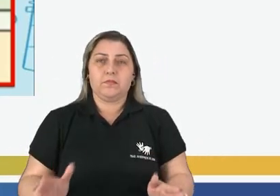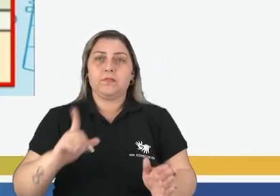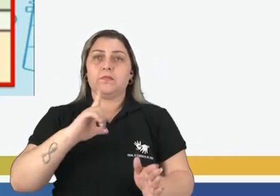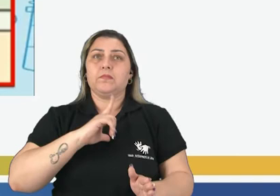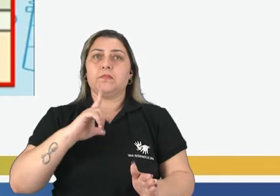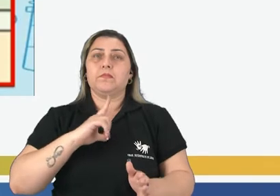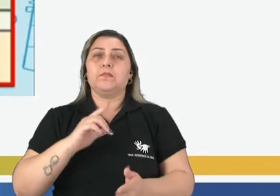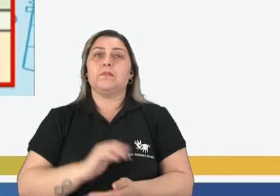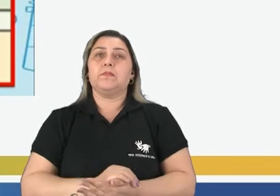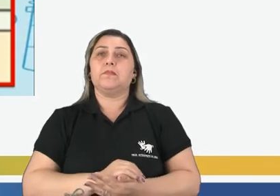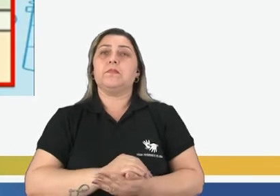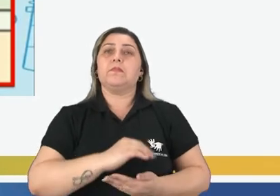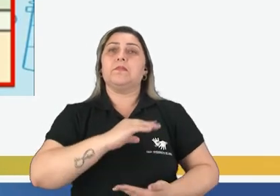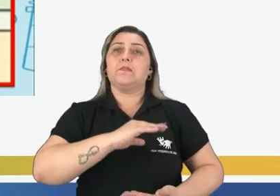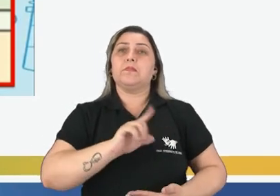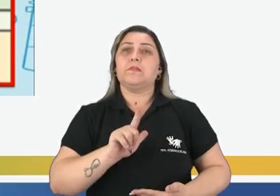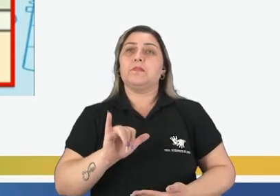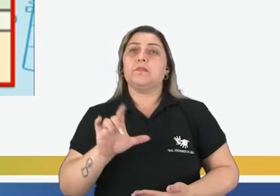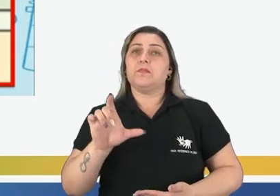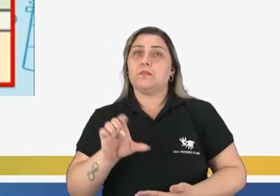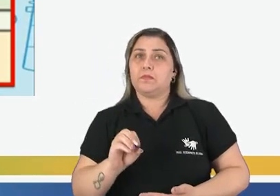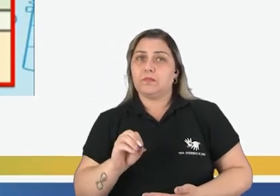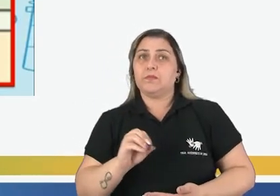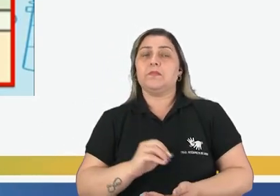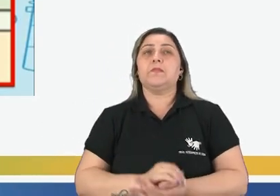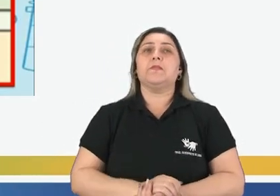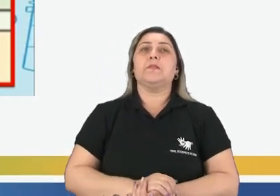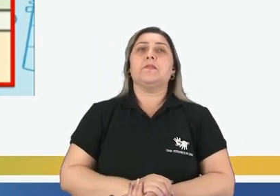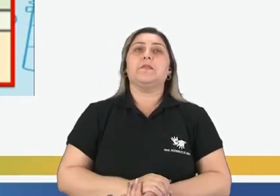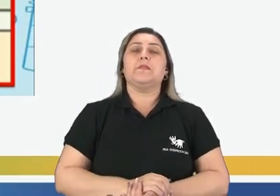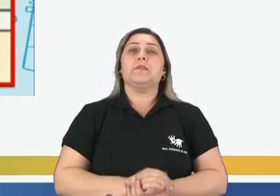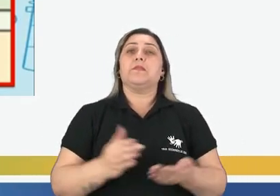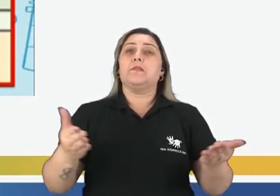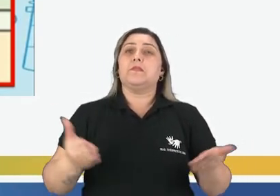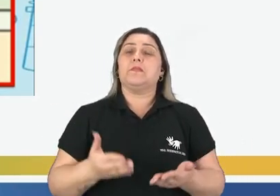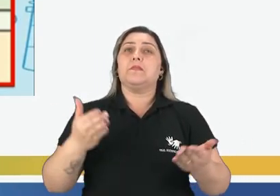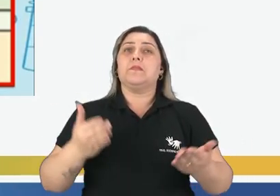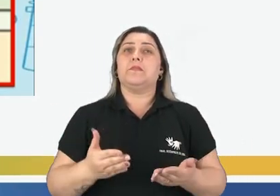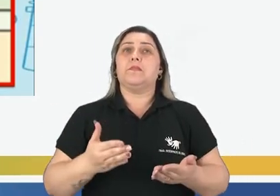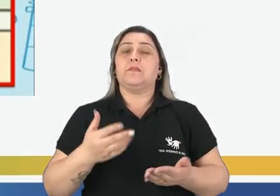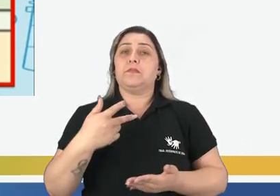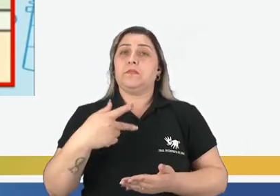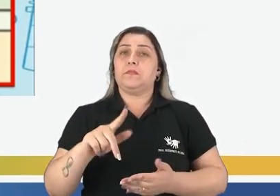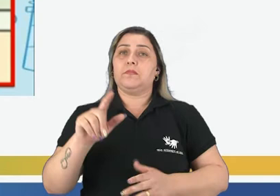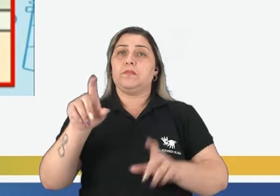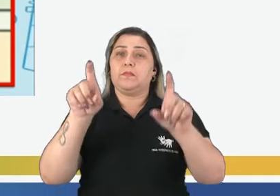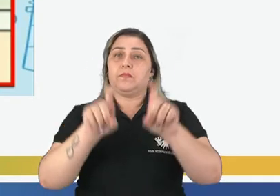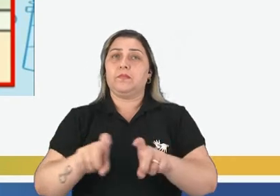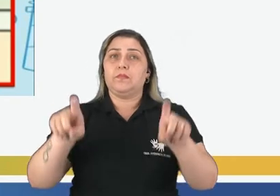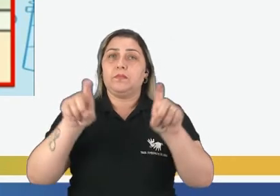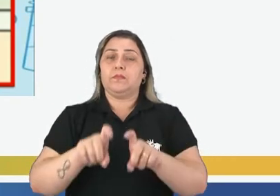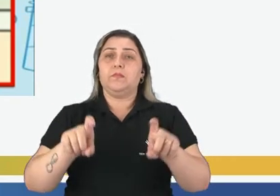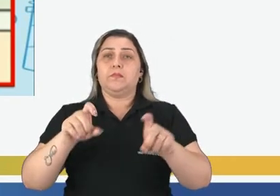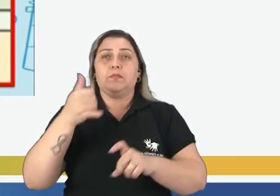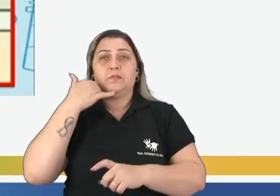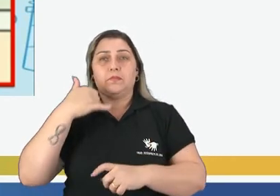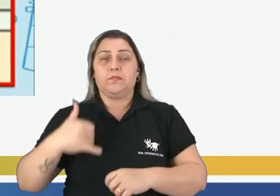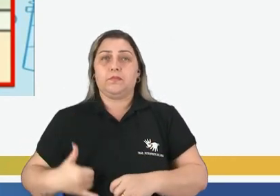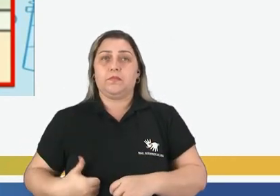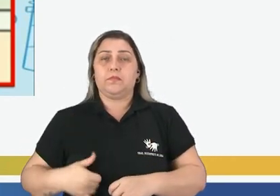temos? Temos uma lixeira. Agora aí da tela do seu computador, do seu